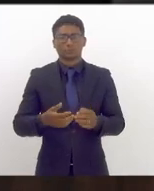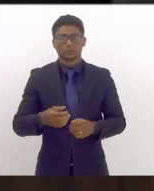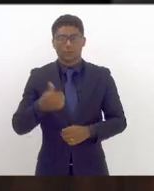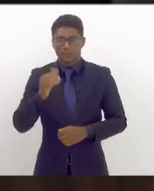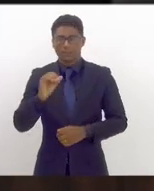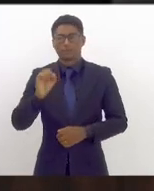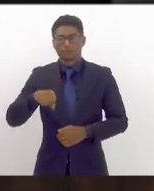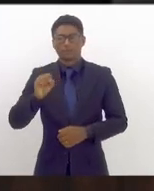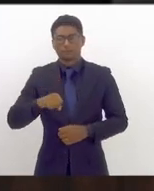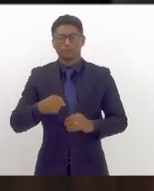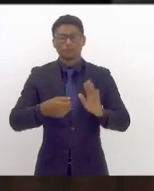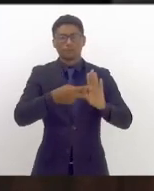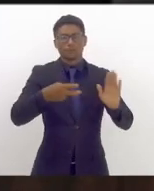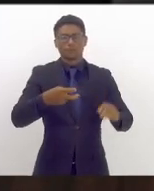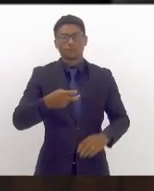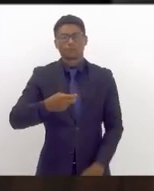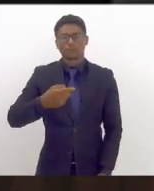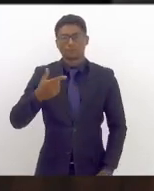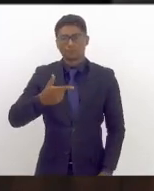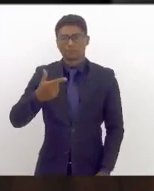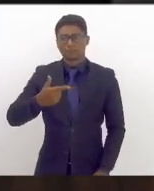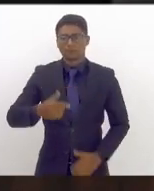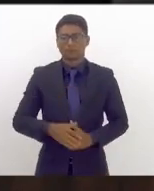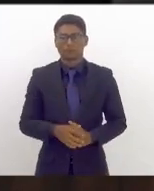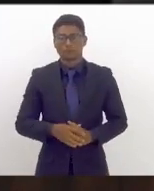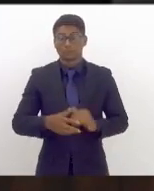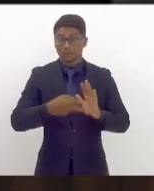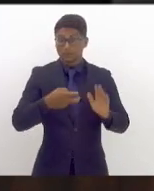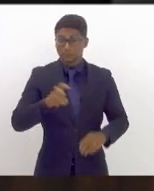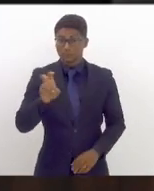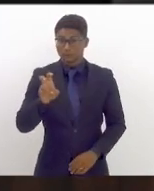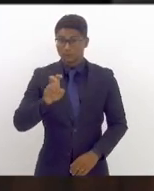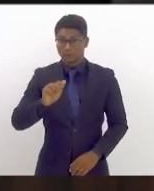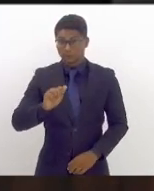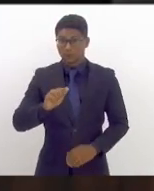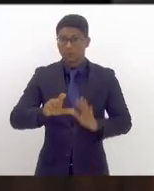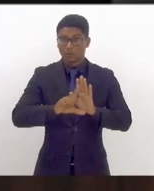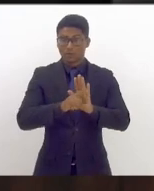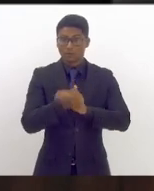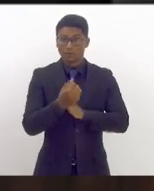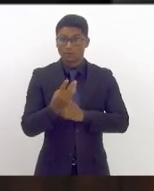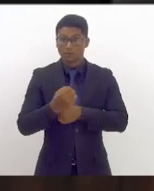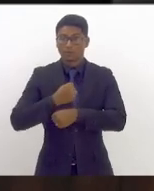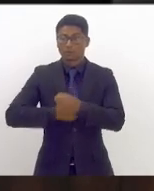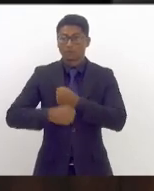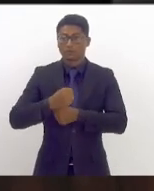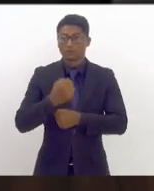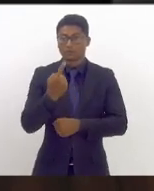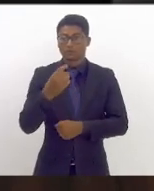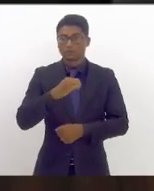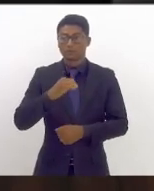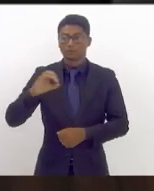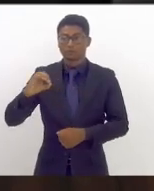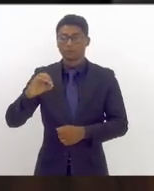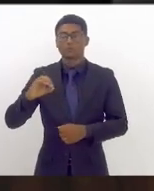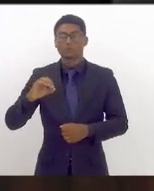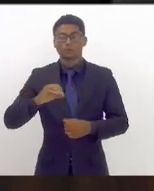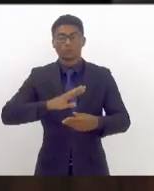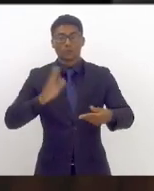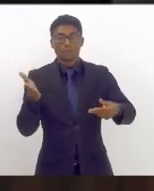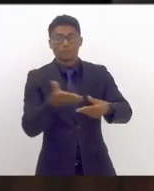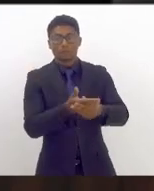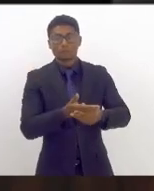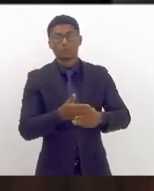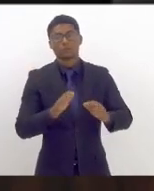Aí sim o artigo segundo disposto no artigo 5º a da lei complementar 63 de 90 apliques são os processos iniciados a partir da entrada e vigor